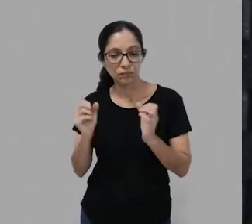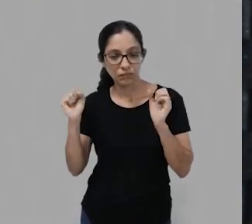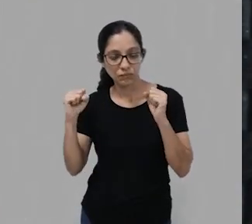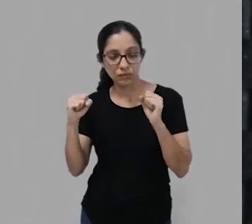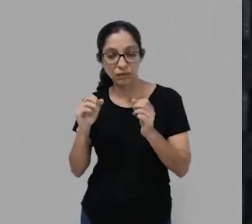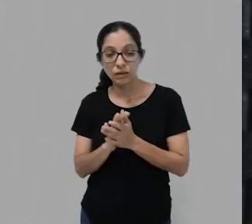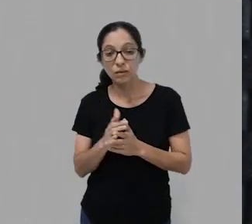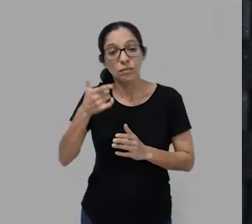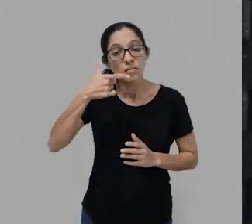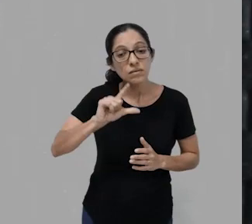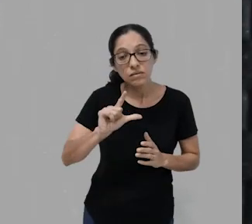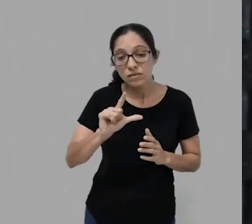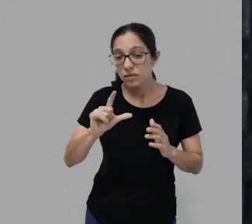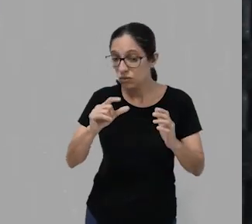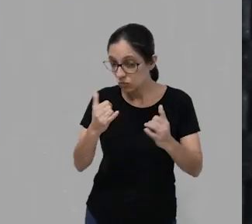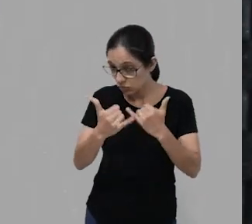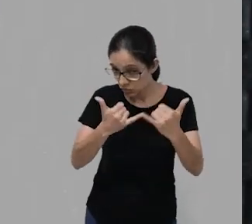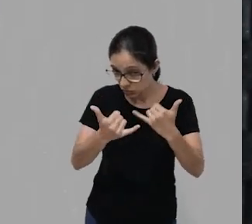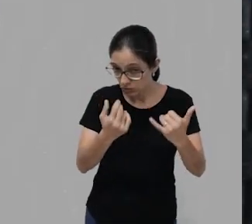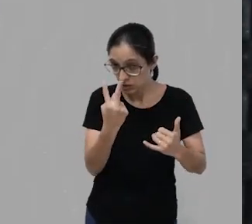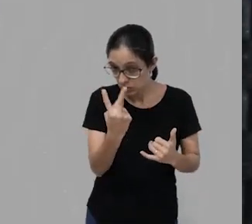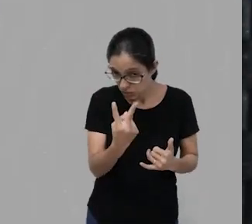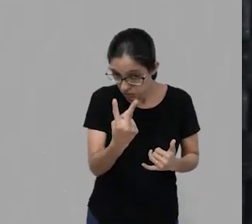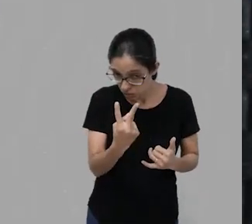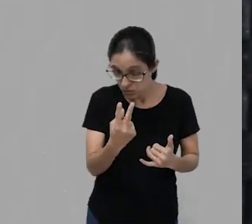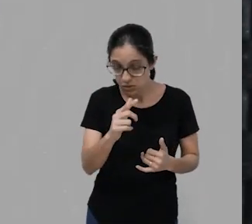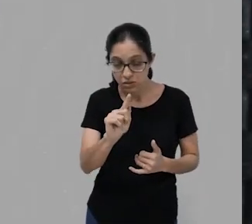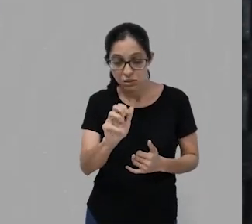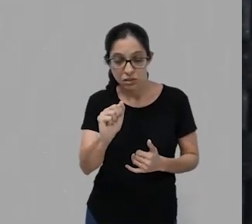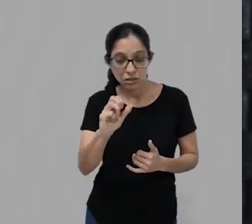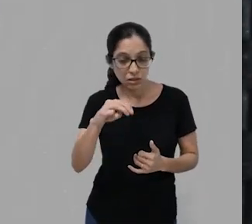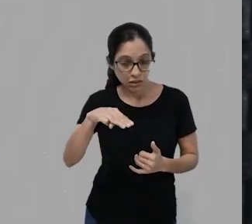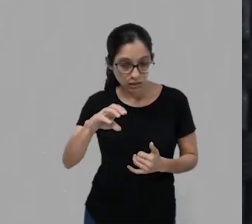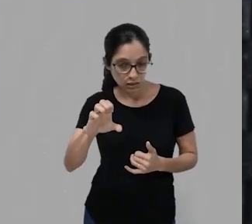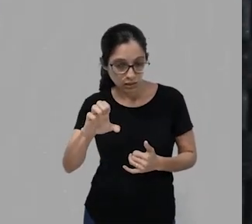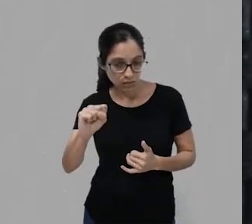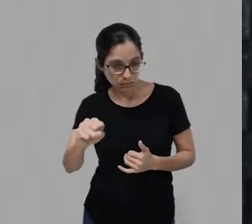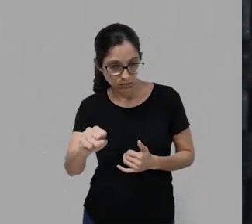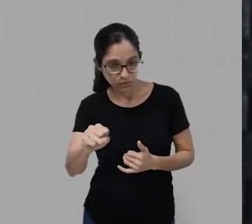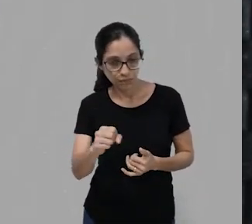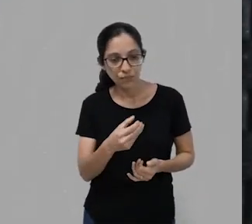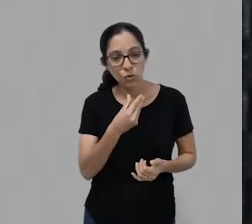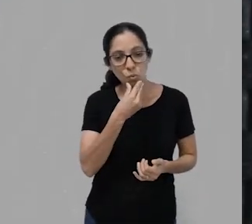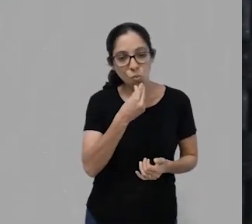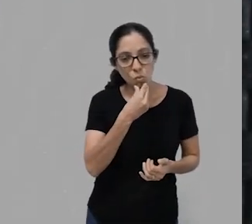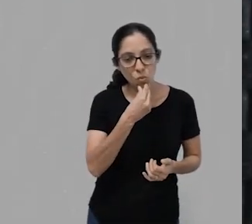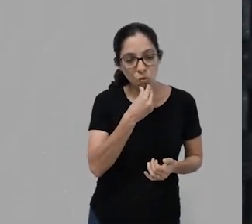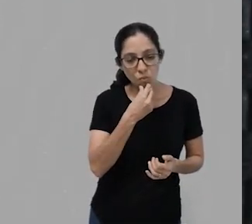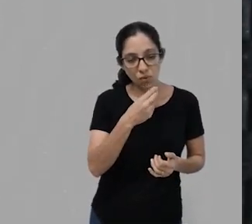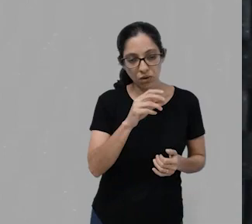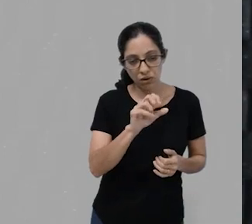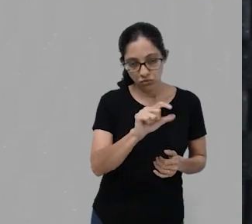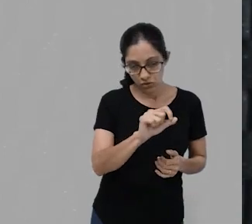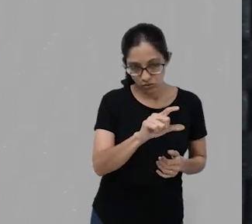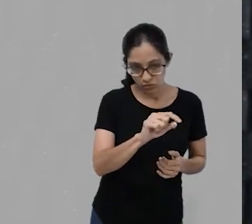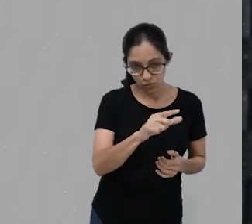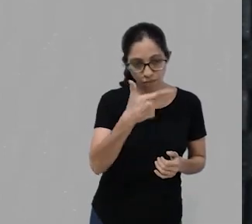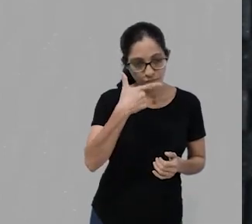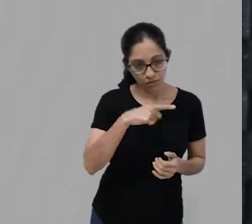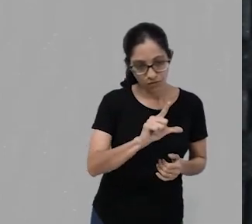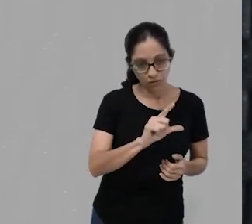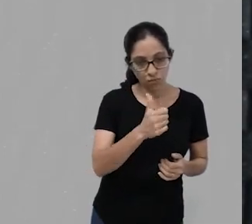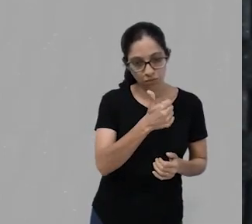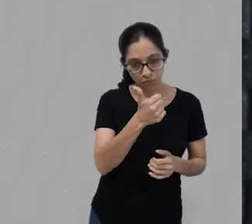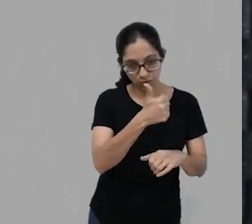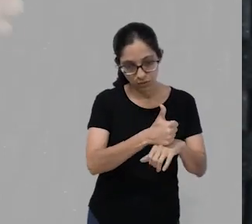a partida tem que vencer o quê? 2 games. Então, o de azul venceu o primeiro game, o de branco venceu o segundo game. Nós